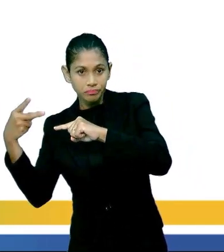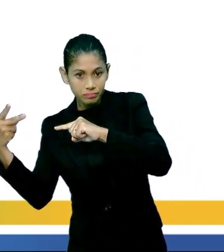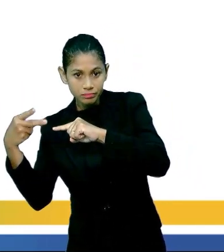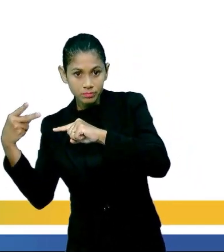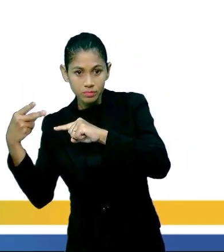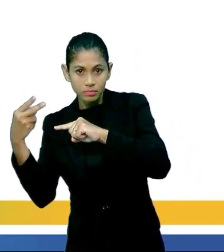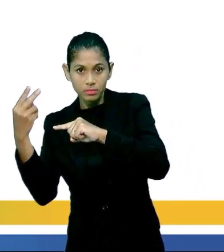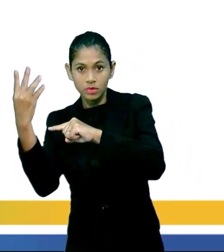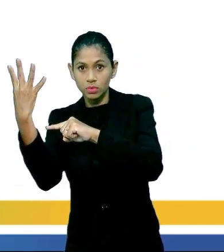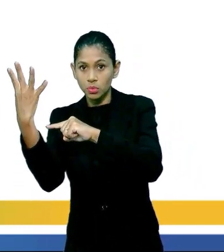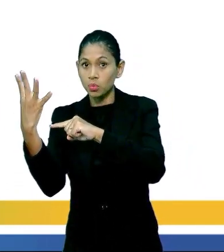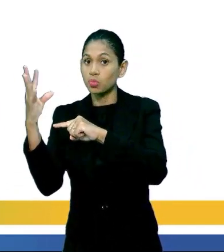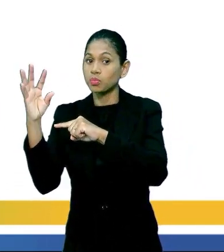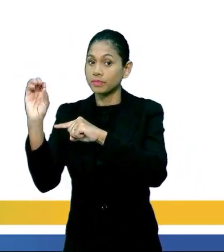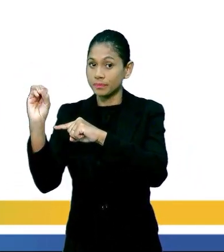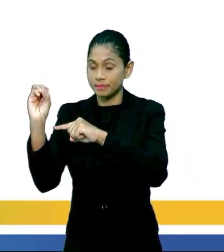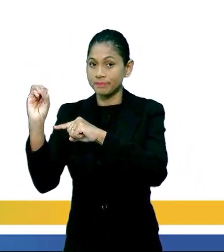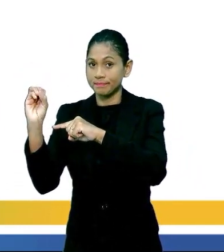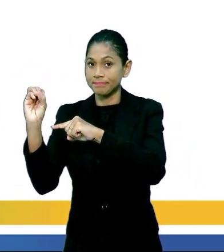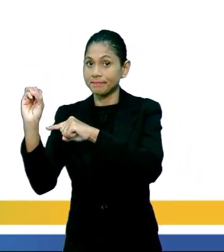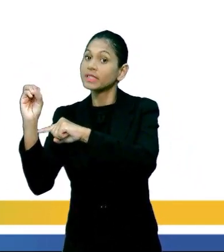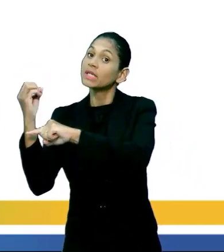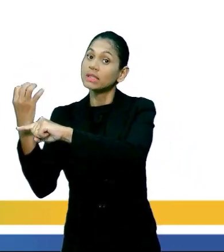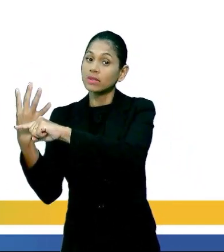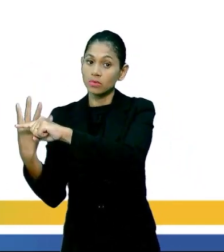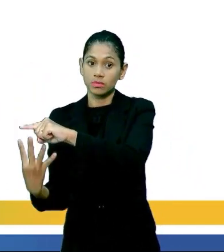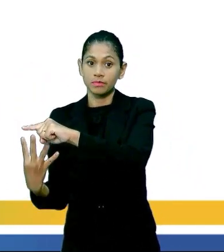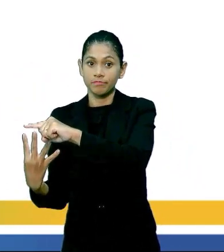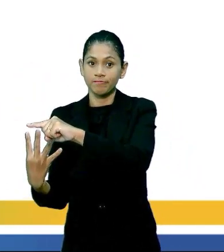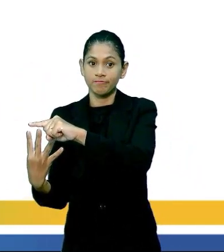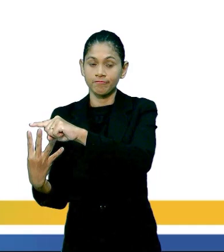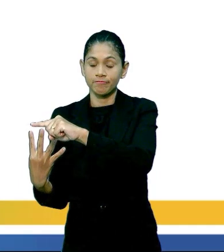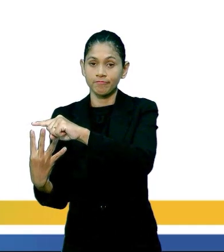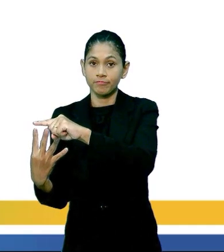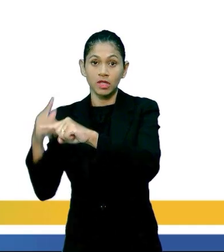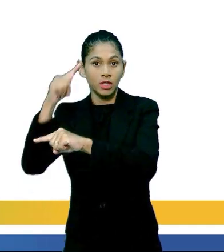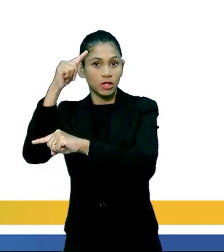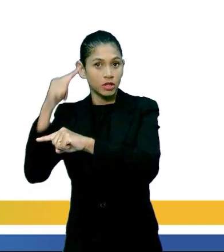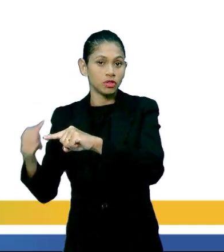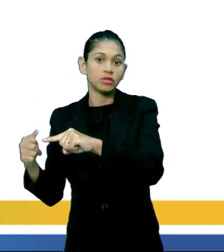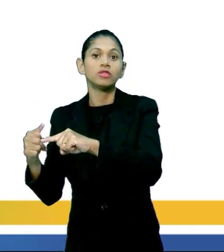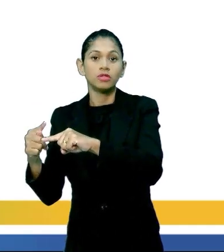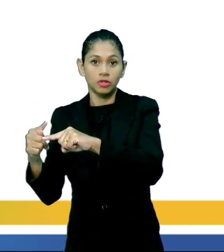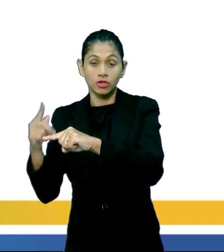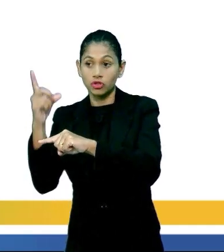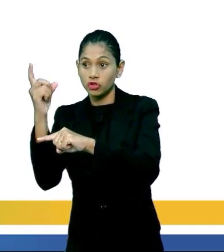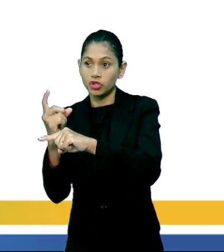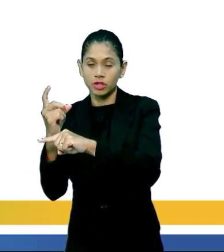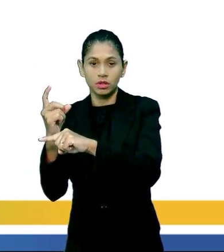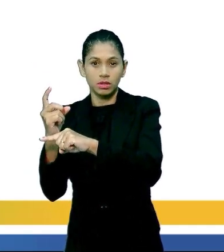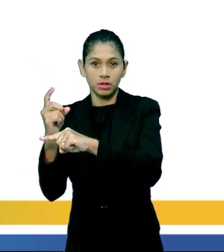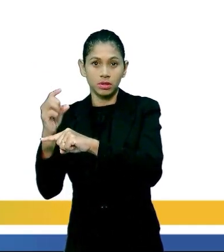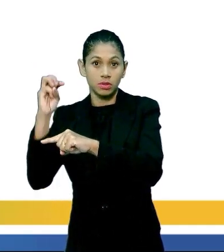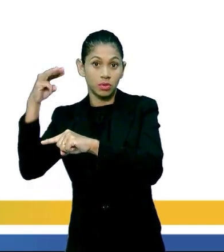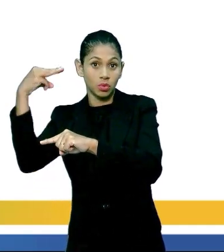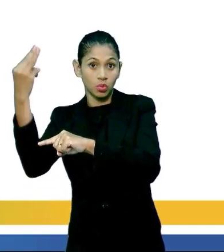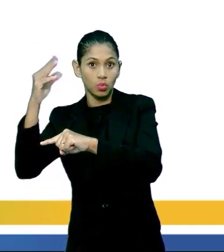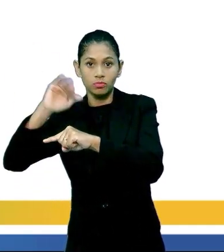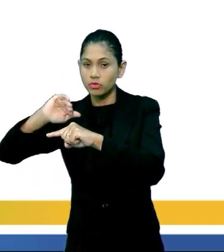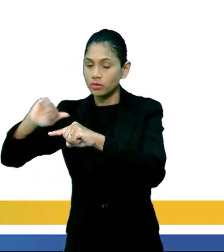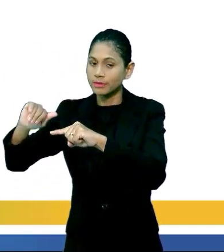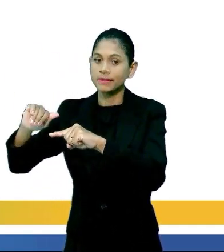forma. Vou cancelar o x ao cubo. 40 dividido para 4 é igual